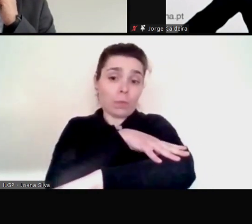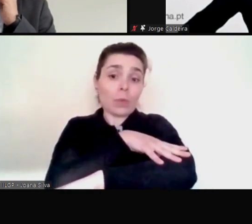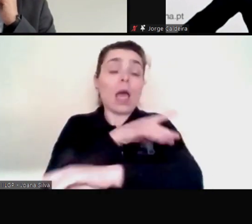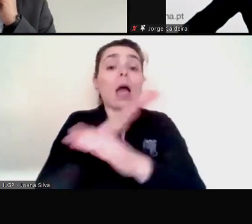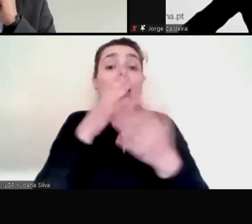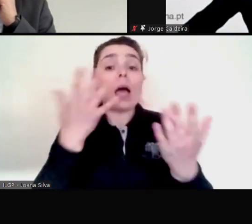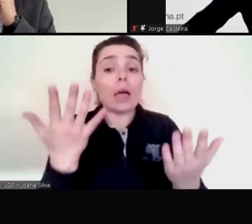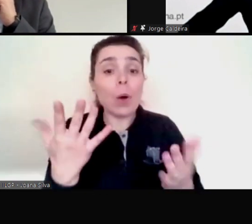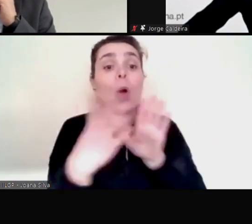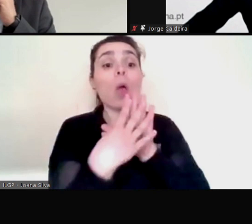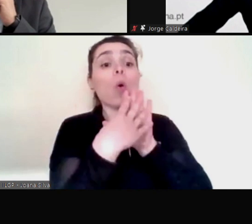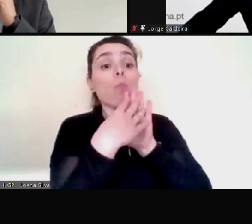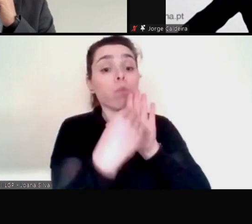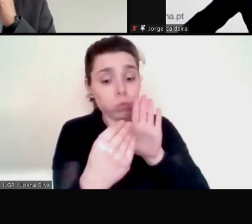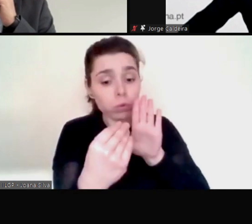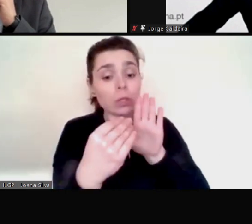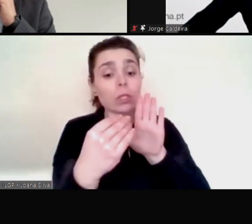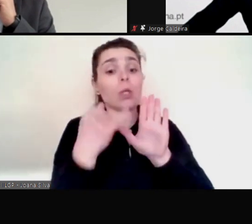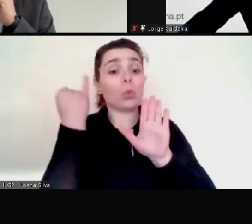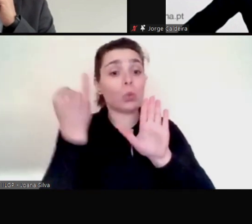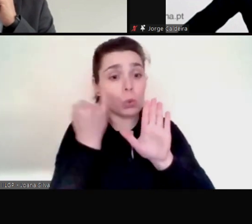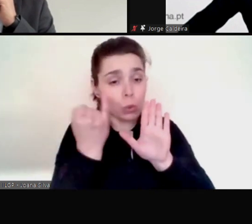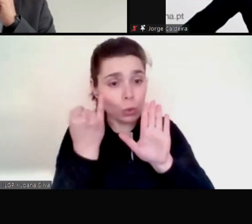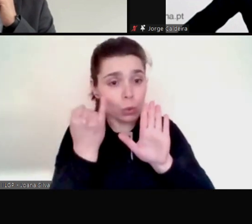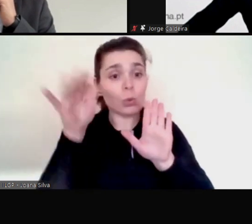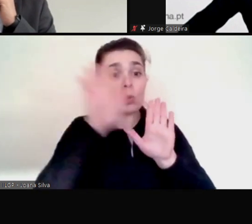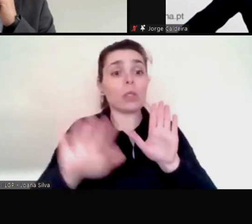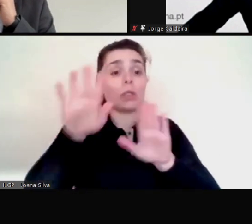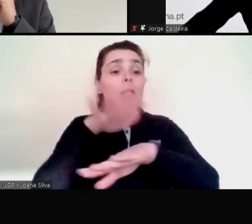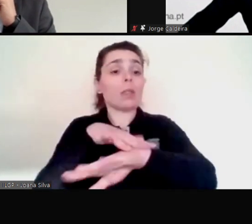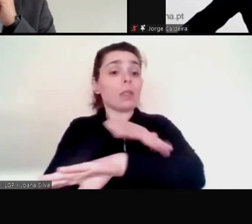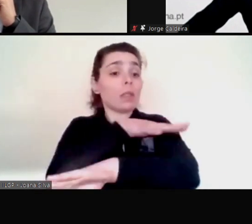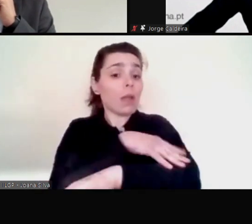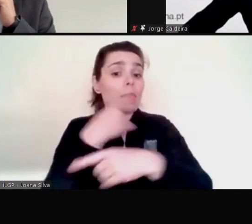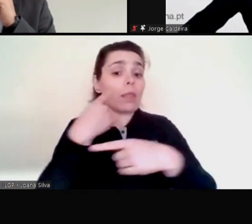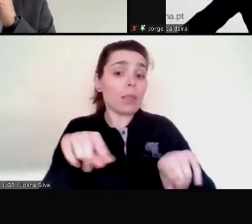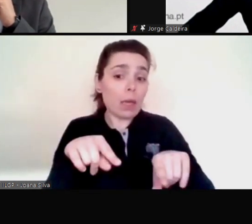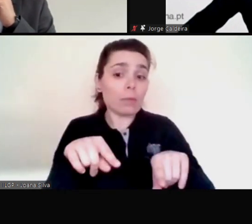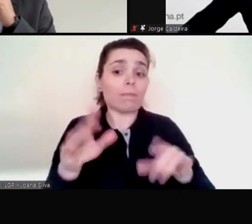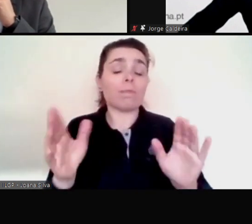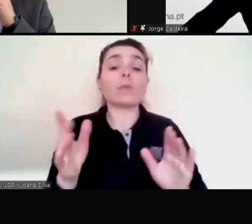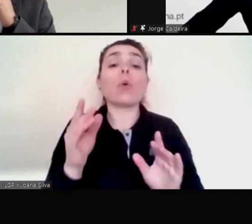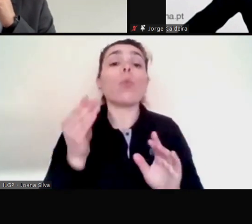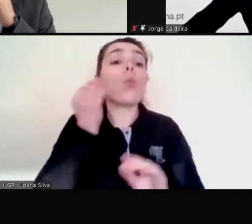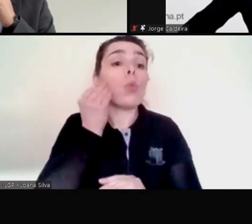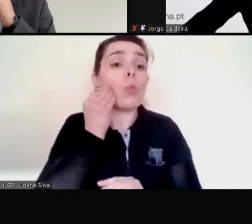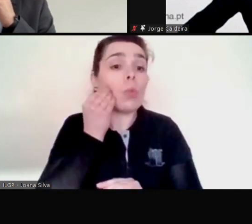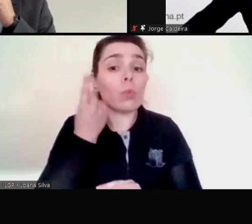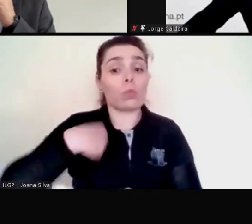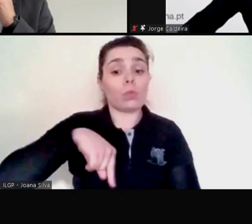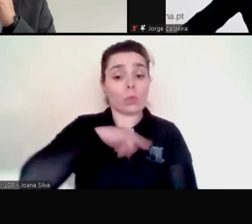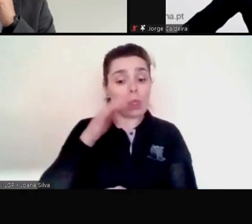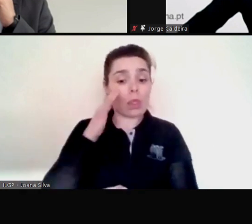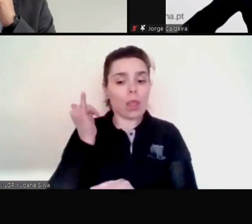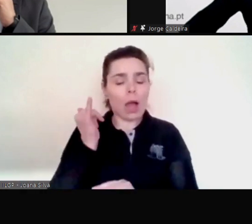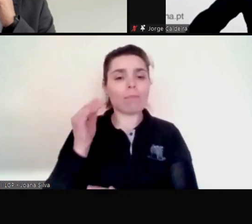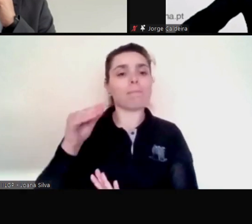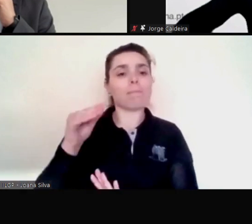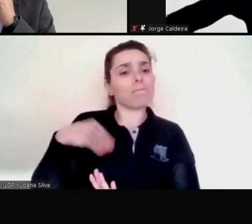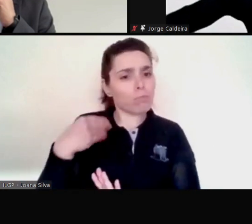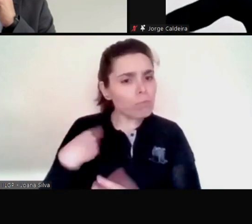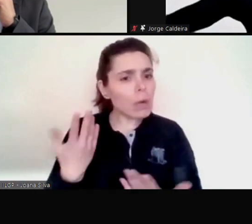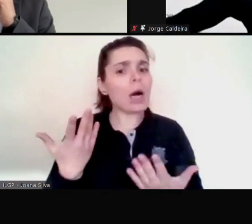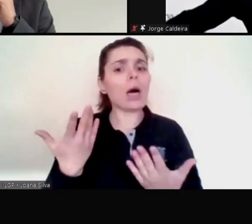do modelo que o INA está a adotar na formação e-learning pura através da Now. Isto é, estamos a ter a preocupação